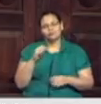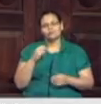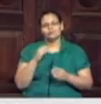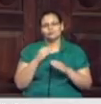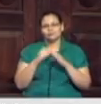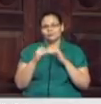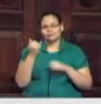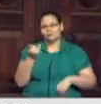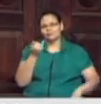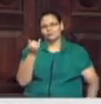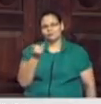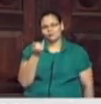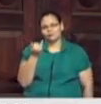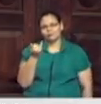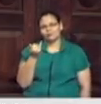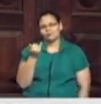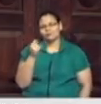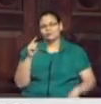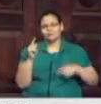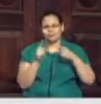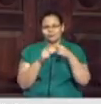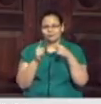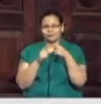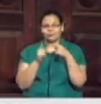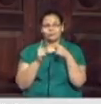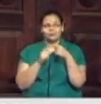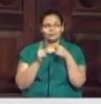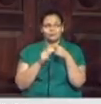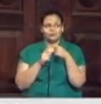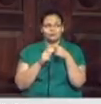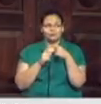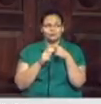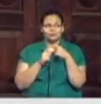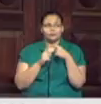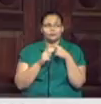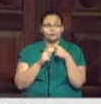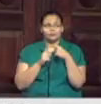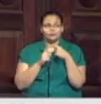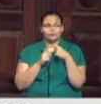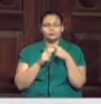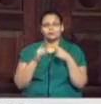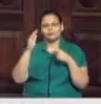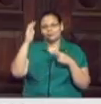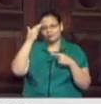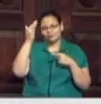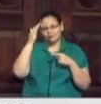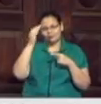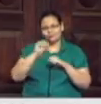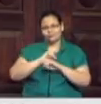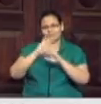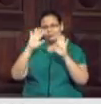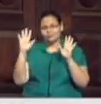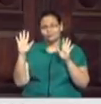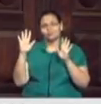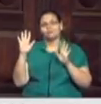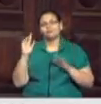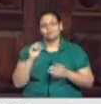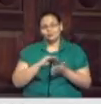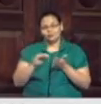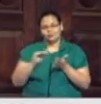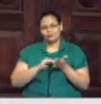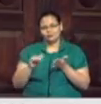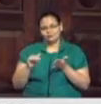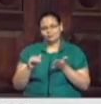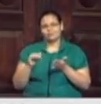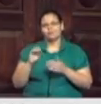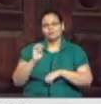Osório. Primeiro deles, a compreensão muito clara por parte da Secretaria de Estado